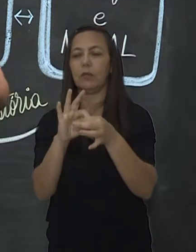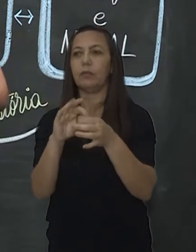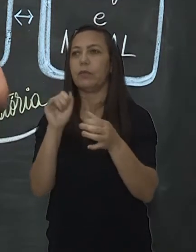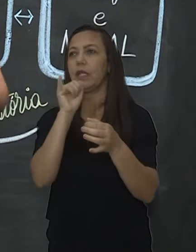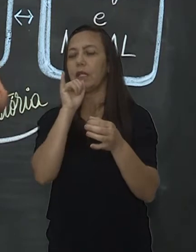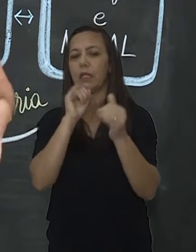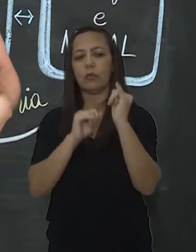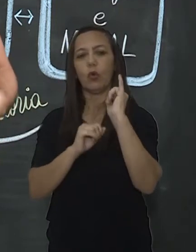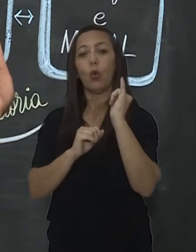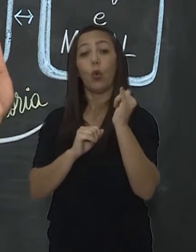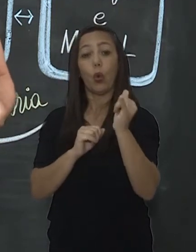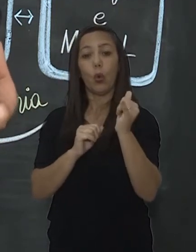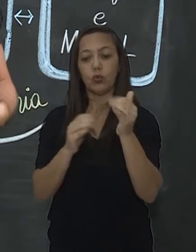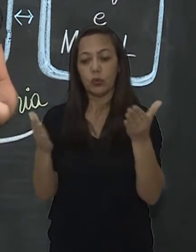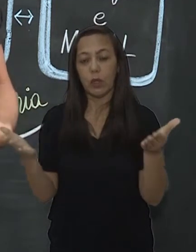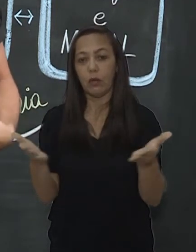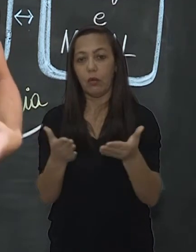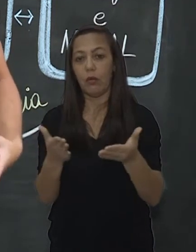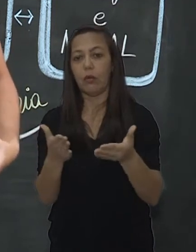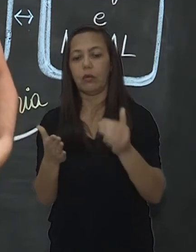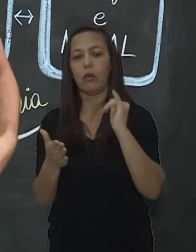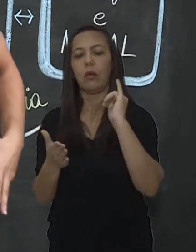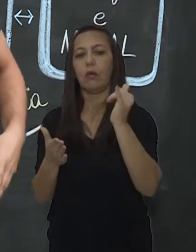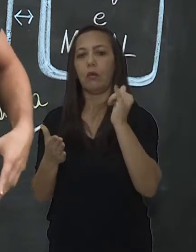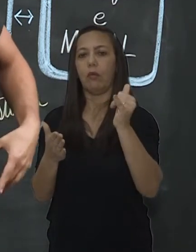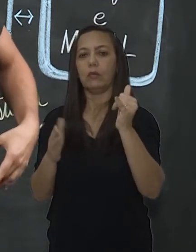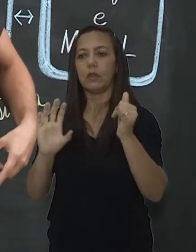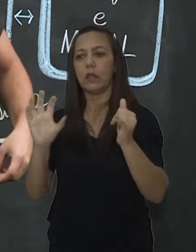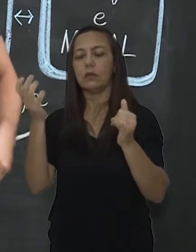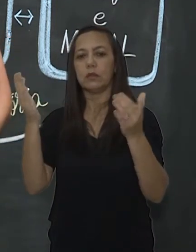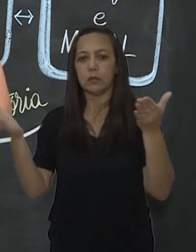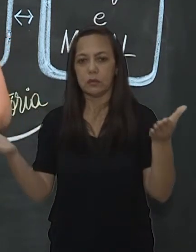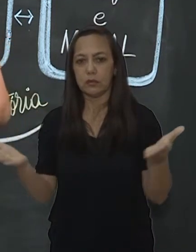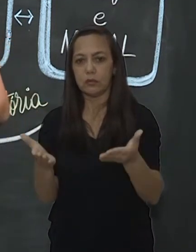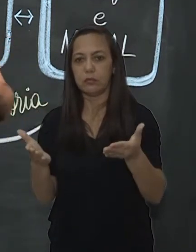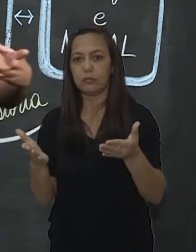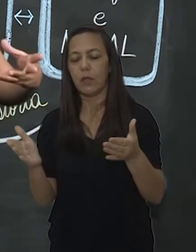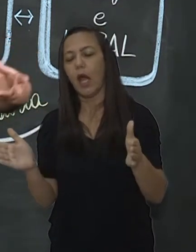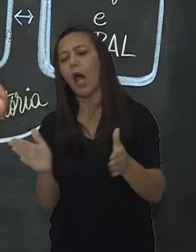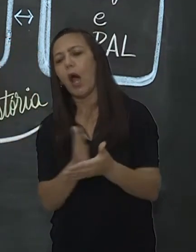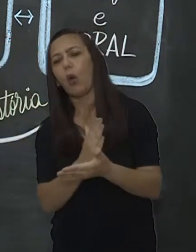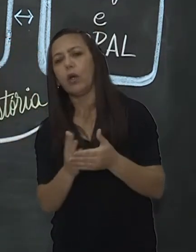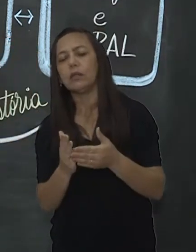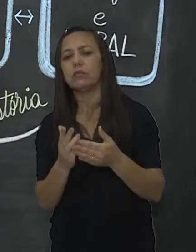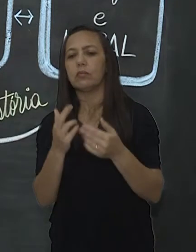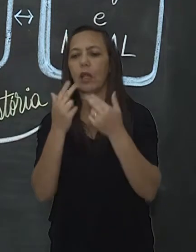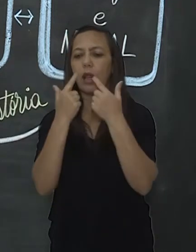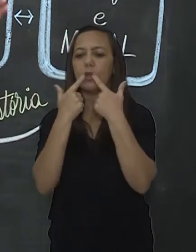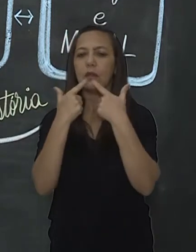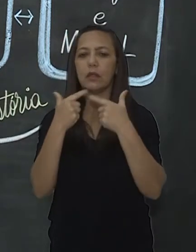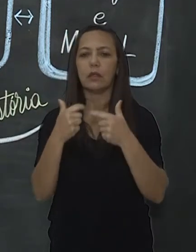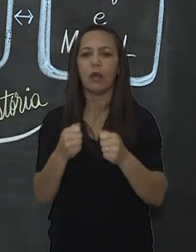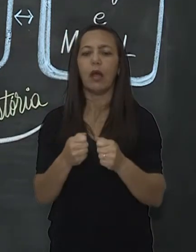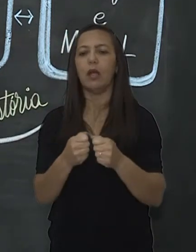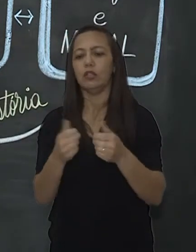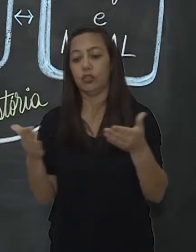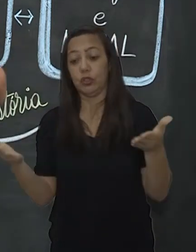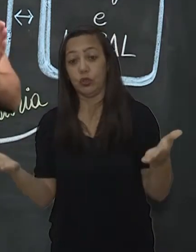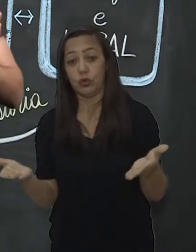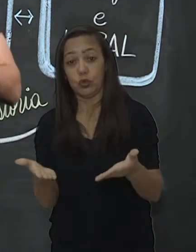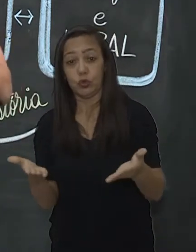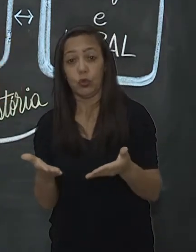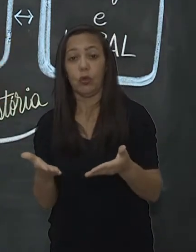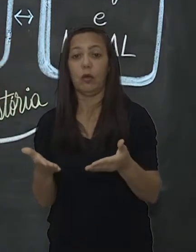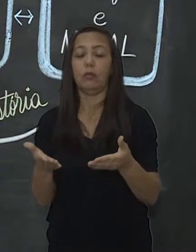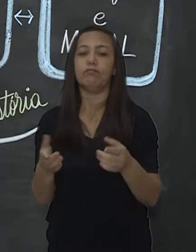escreva um conto contemporâneo, e às vezes a gente chama de conto contemporâneo, contos feitos com uma linguagem mais moderna, uma subversão às regras, ou seja, que